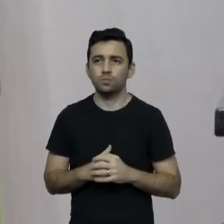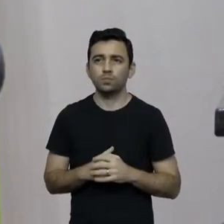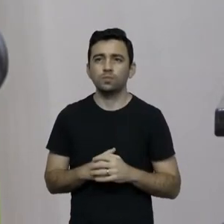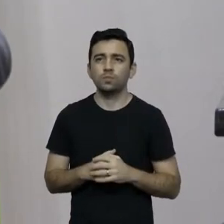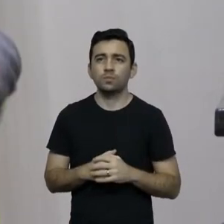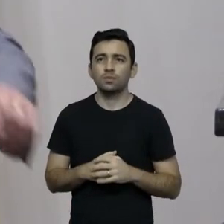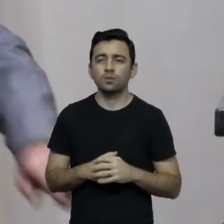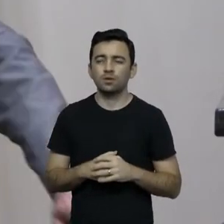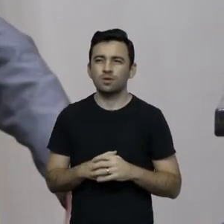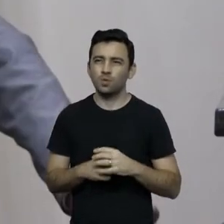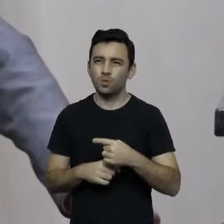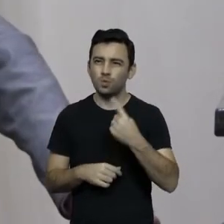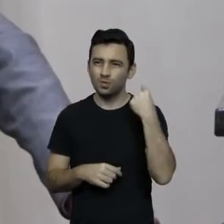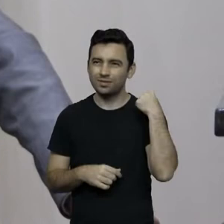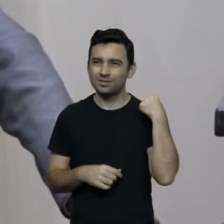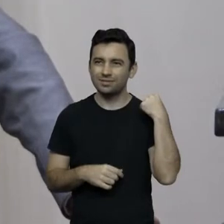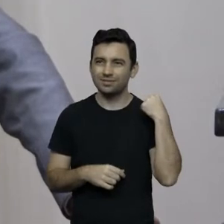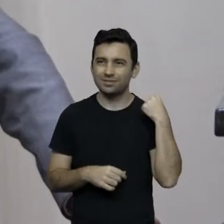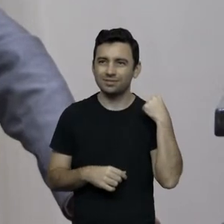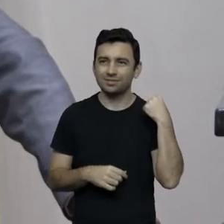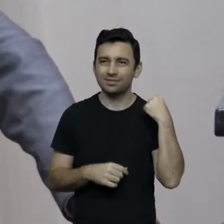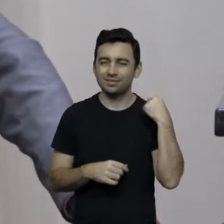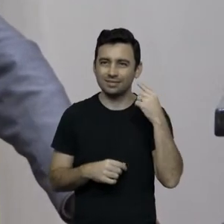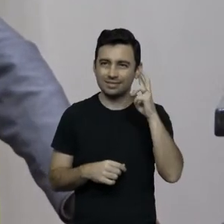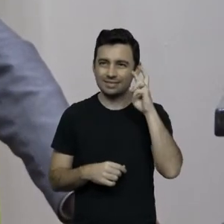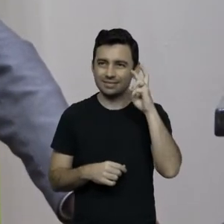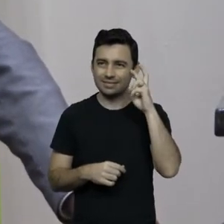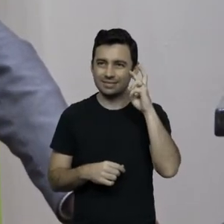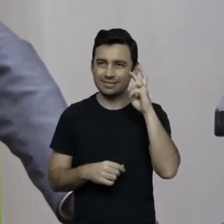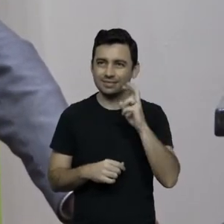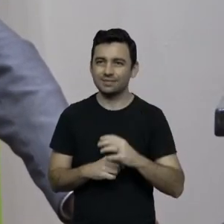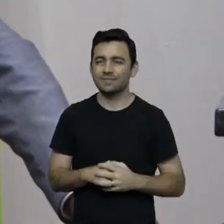e na última na quinta-feira